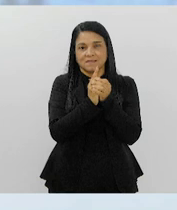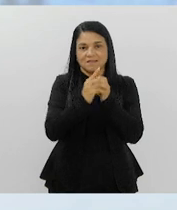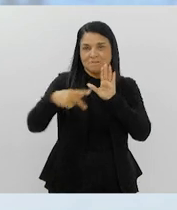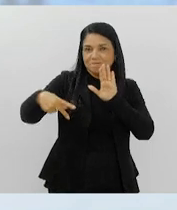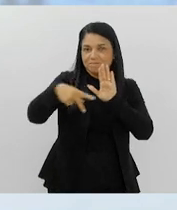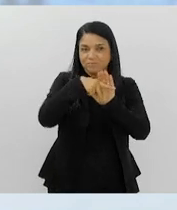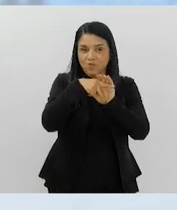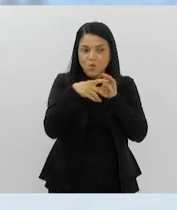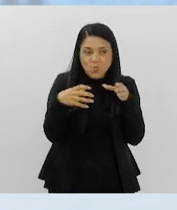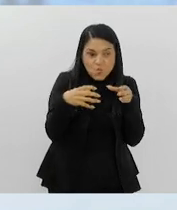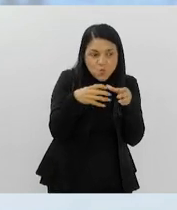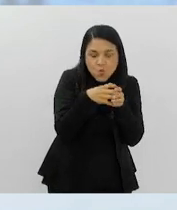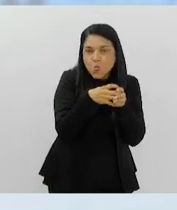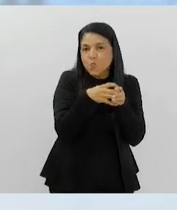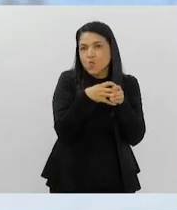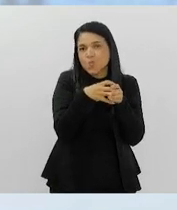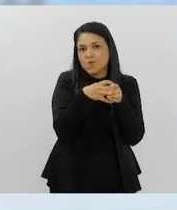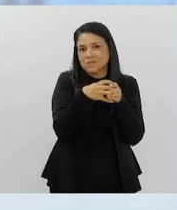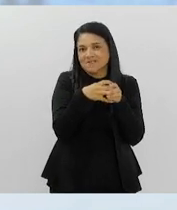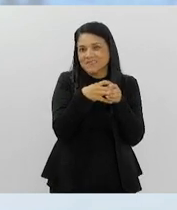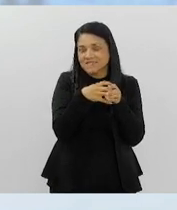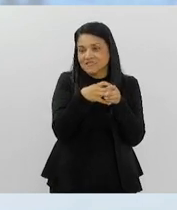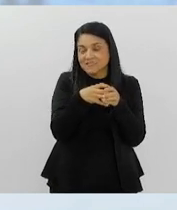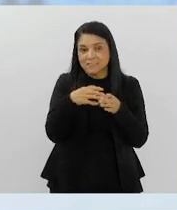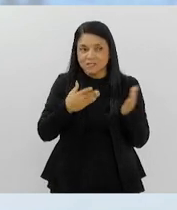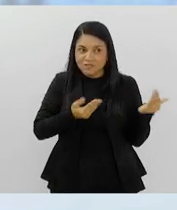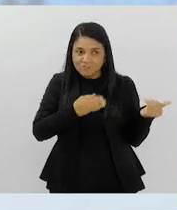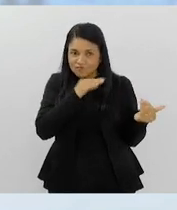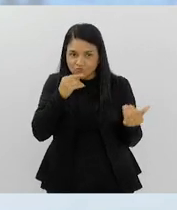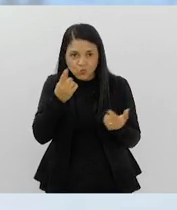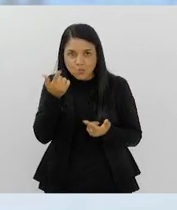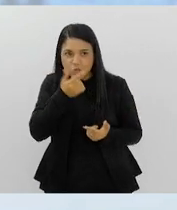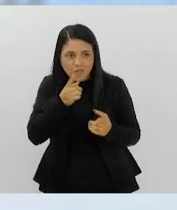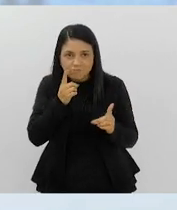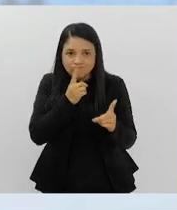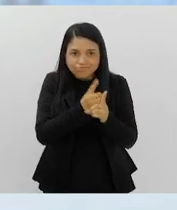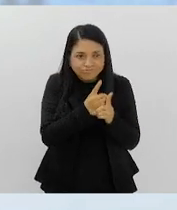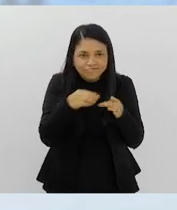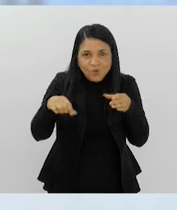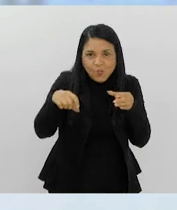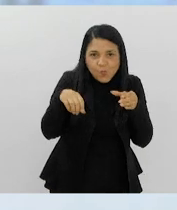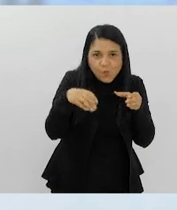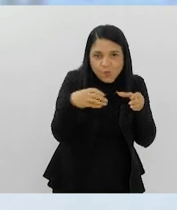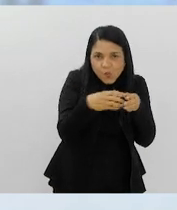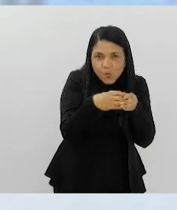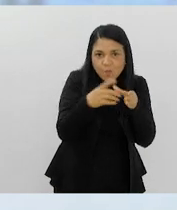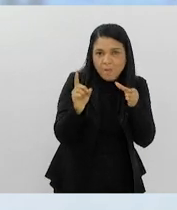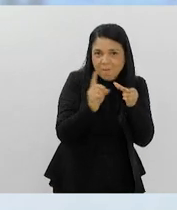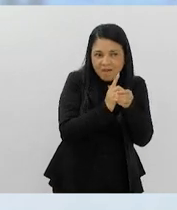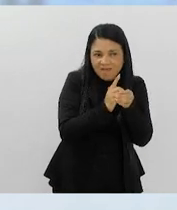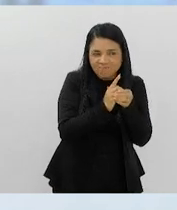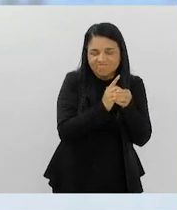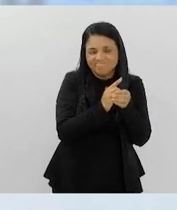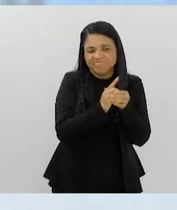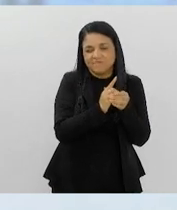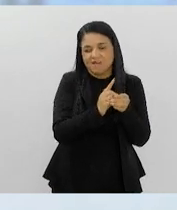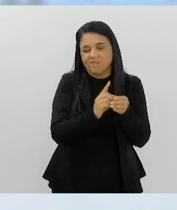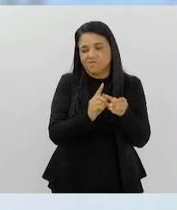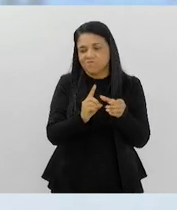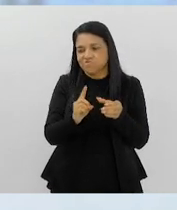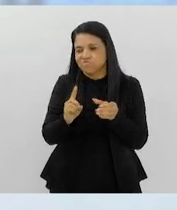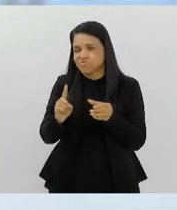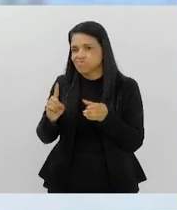para se encaixar de boas condutas, um grupo exemplar, infelizmente vai ter um grupo ruim